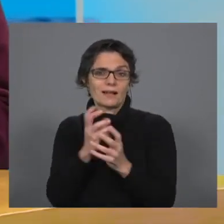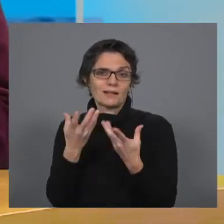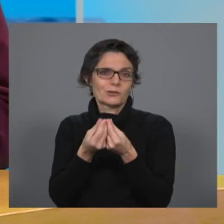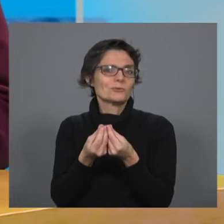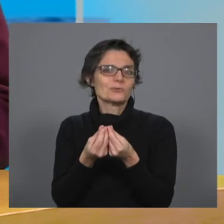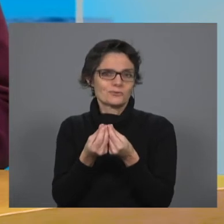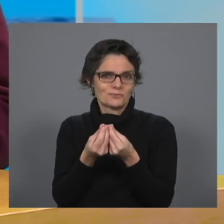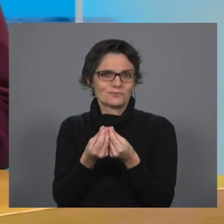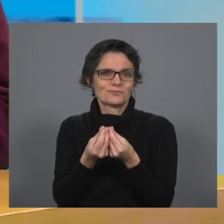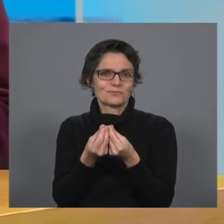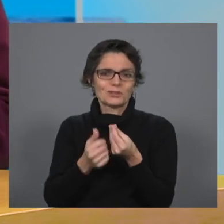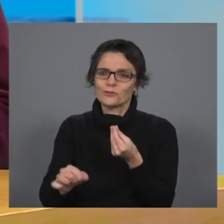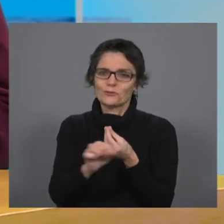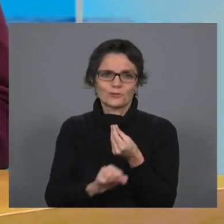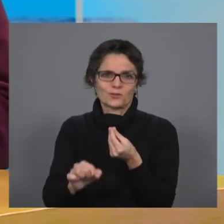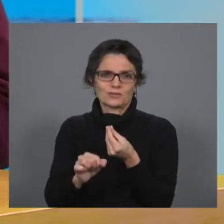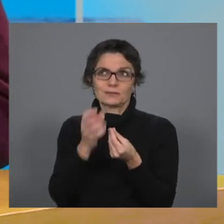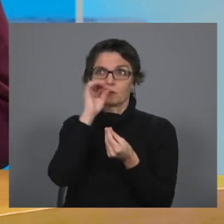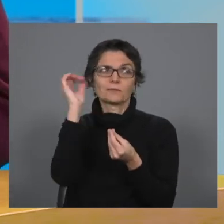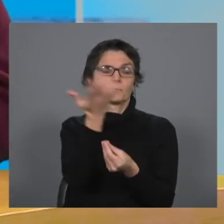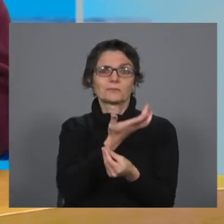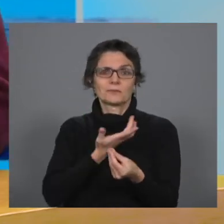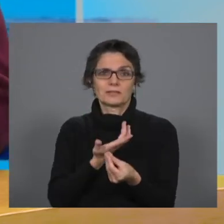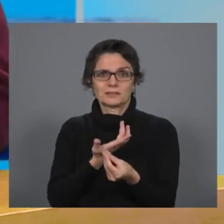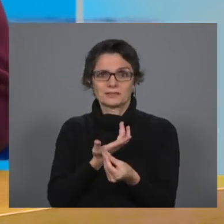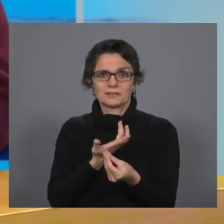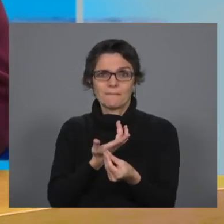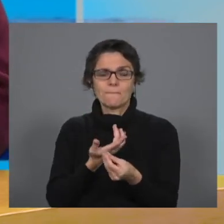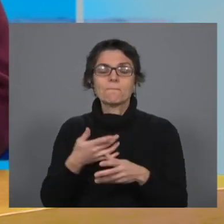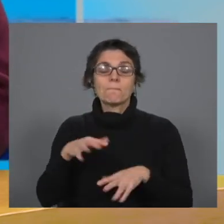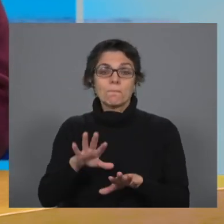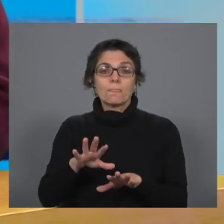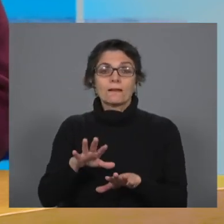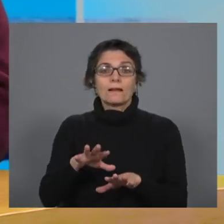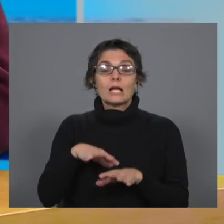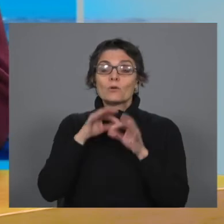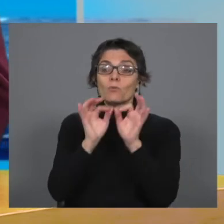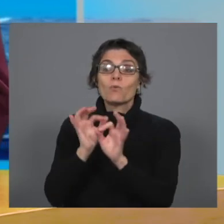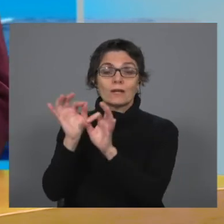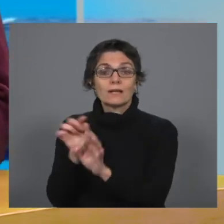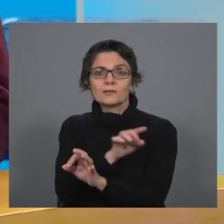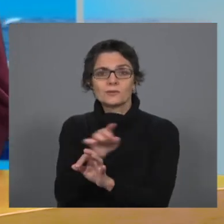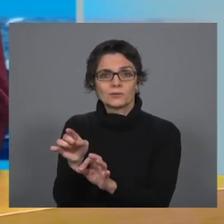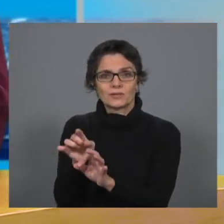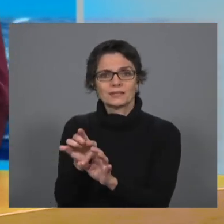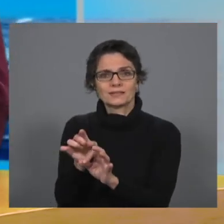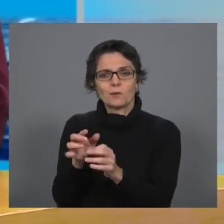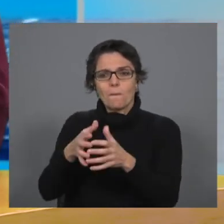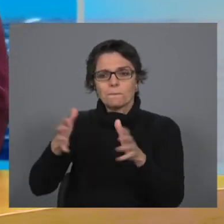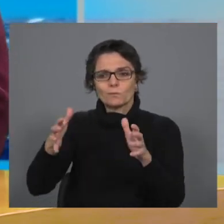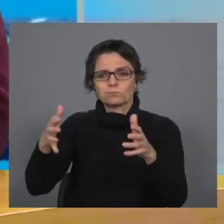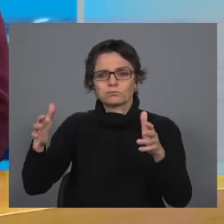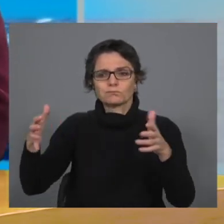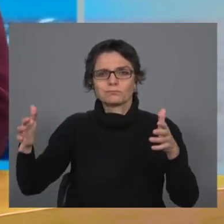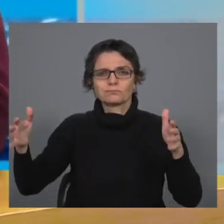participar, quis, e parece-me muito bem, que esta dimensão, que este cuidar da casa comum seja cada vez mais alargado e que faz